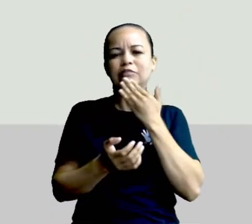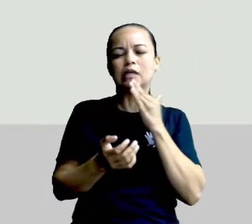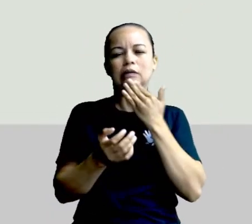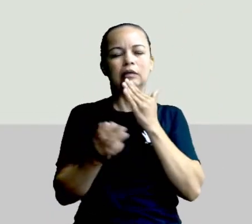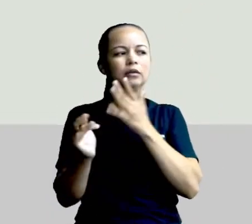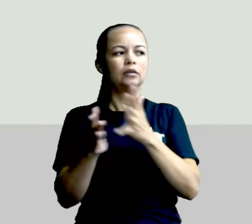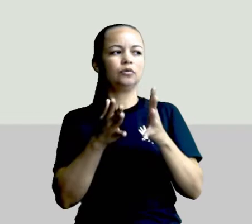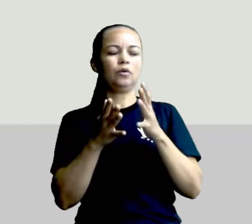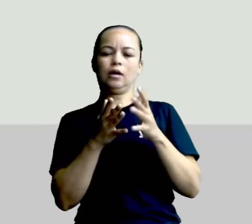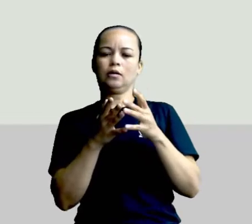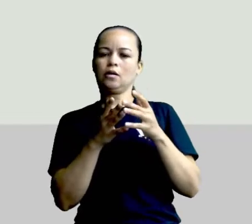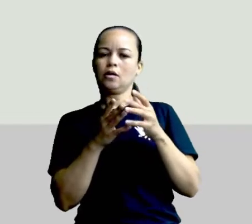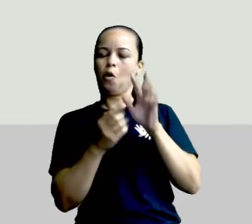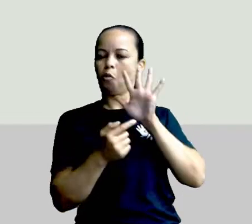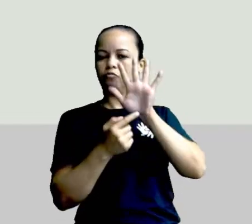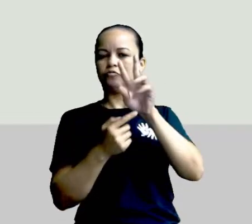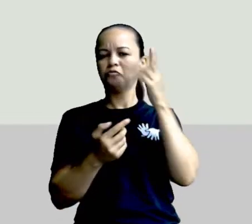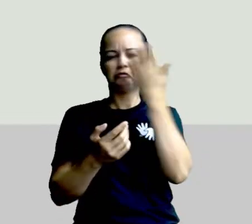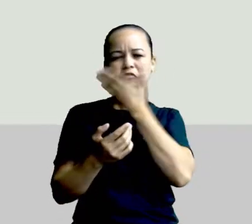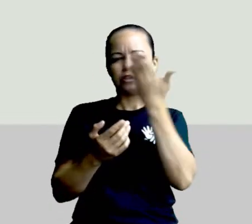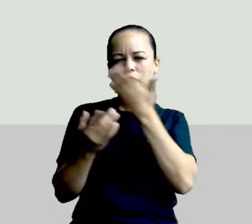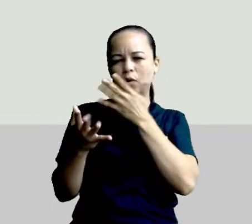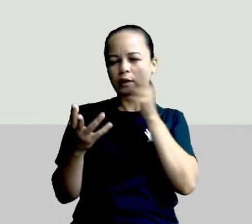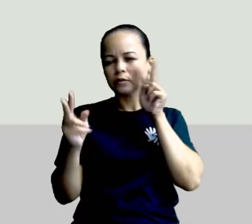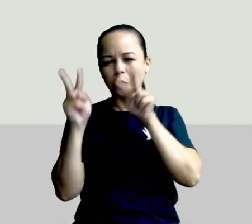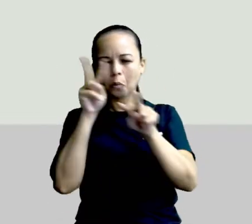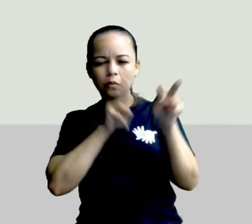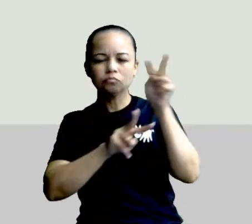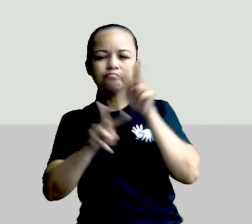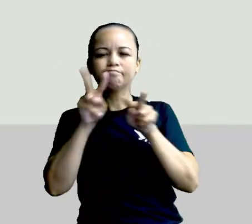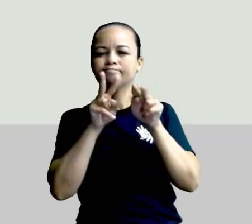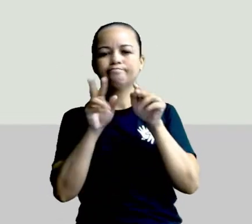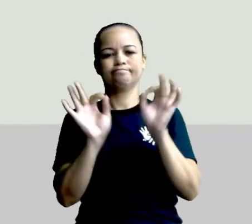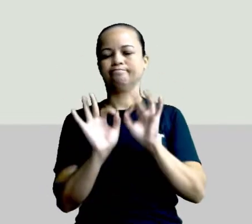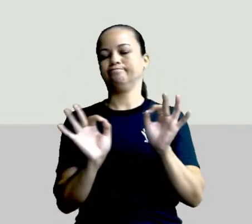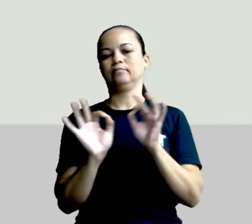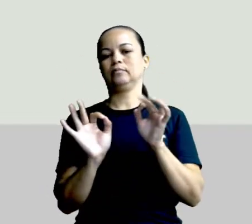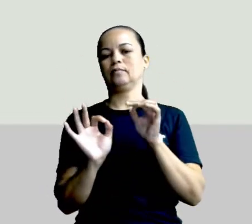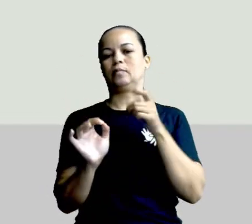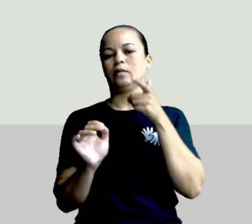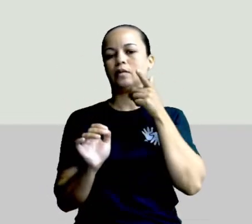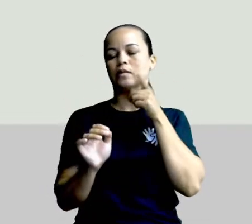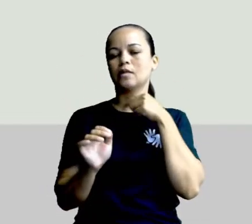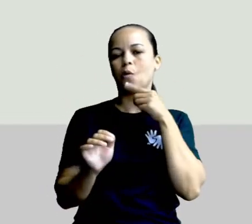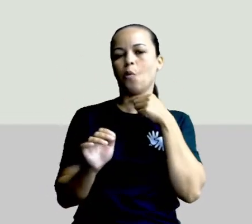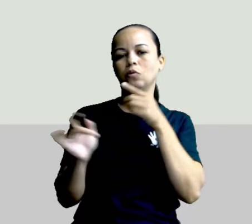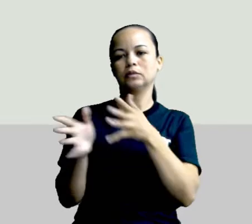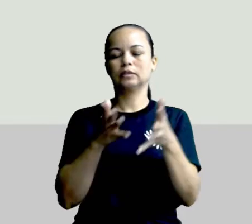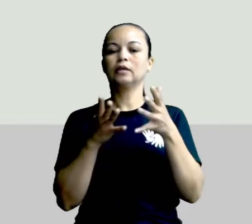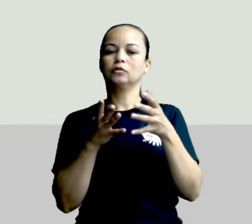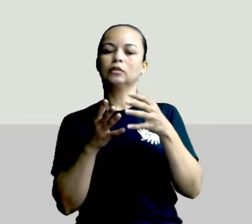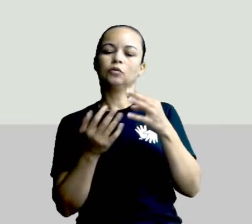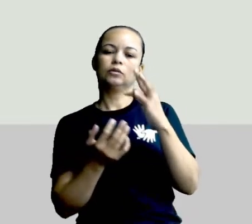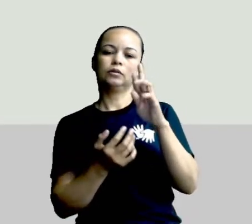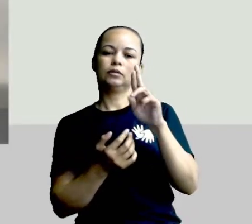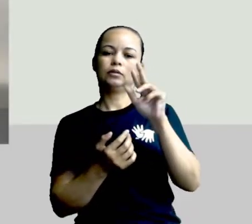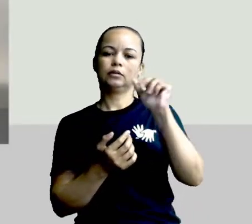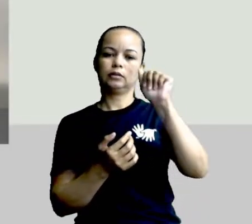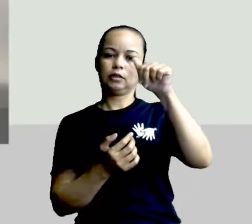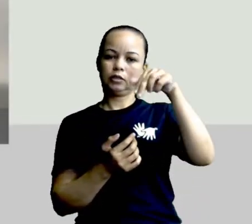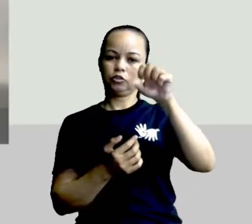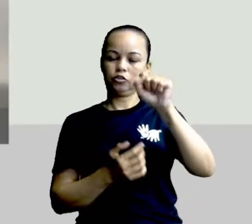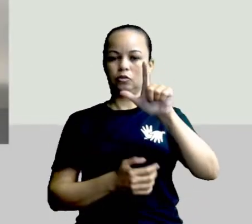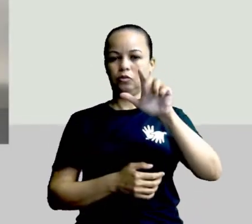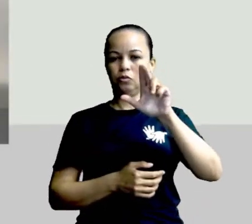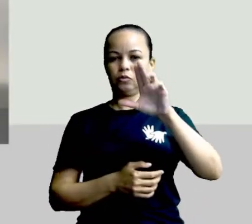bom? Não permitindo a visualização nítida dos corpos. Então, tais meios são chamados de translúcido.